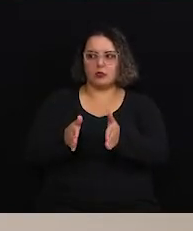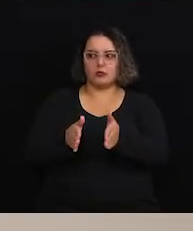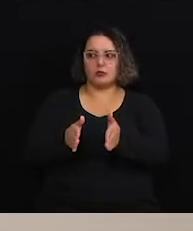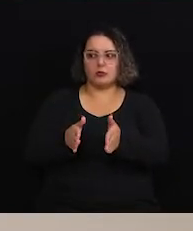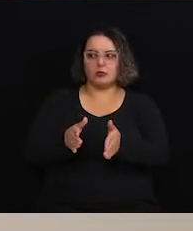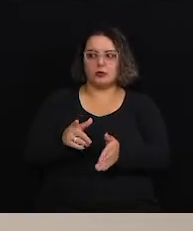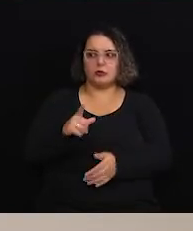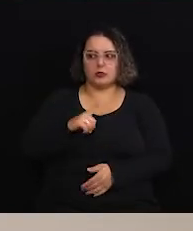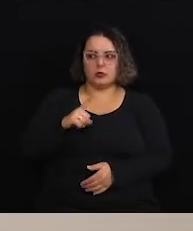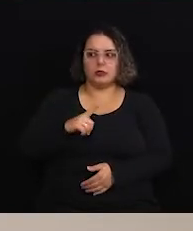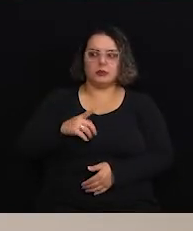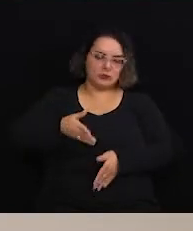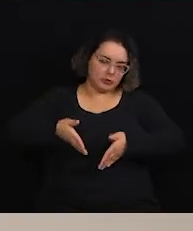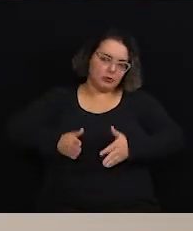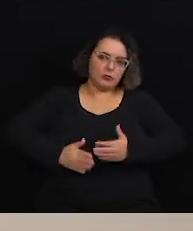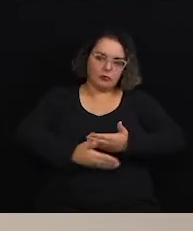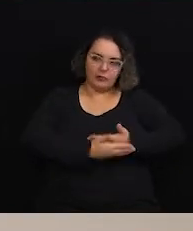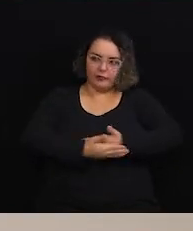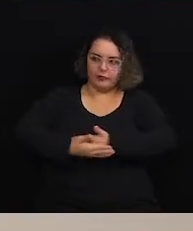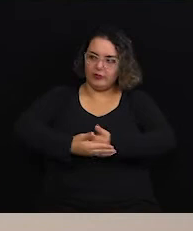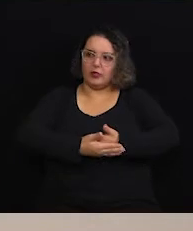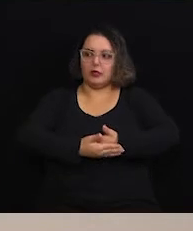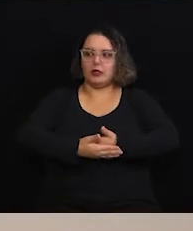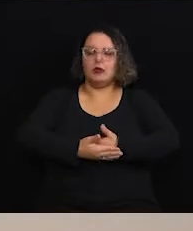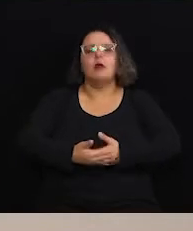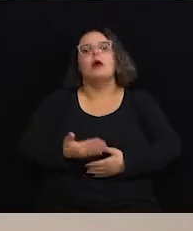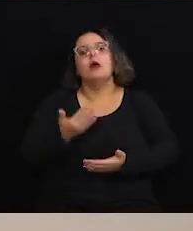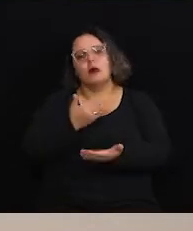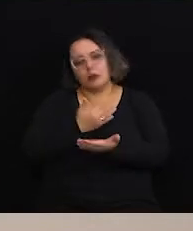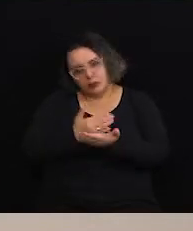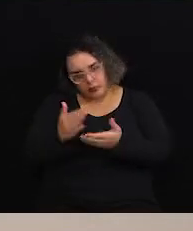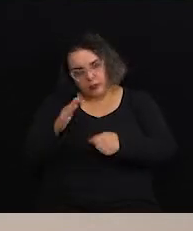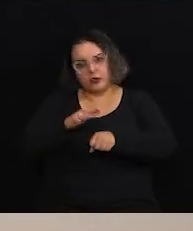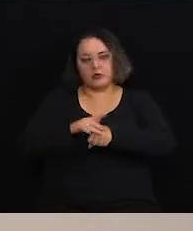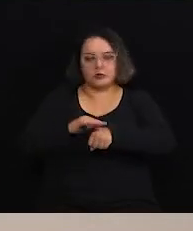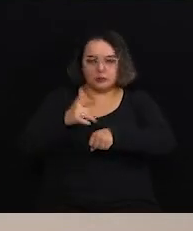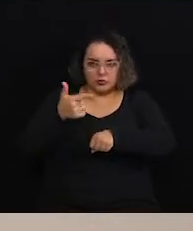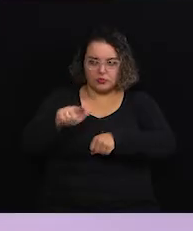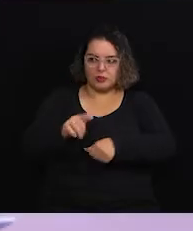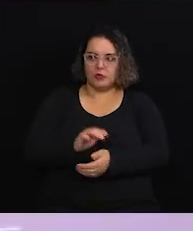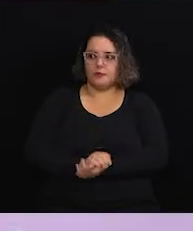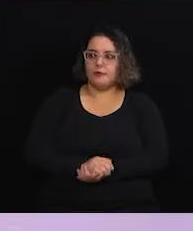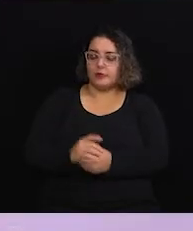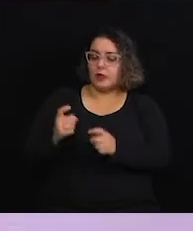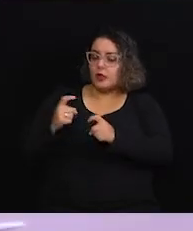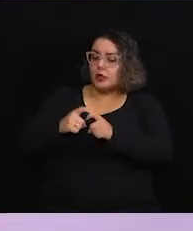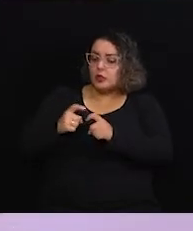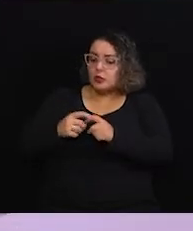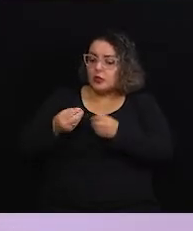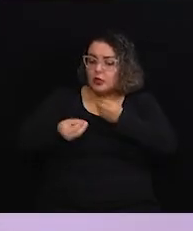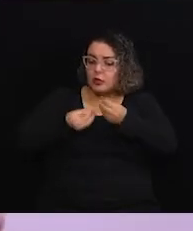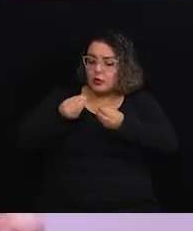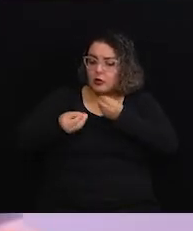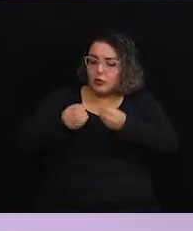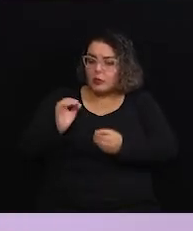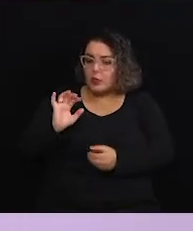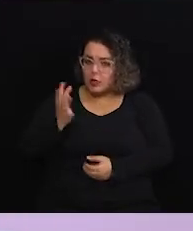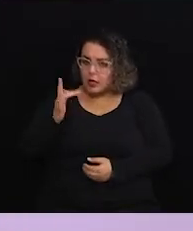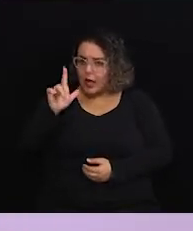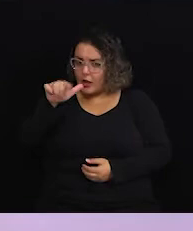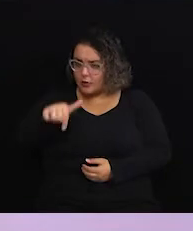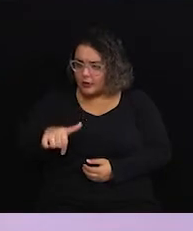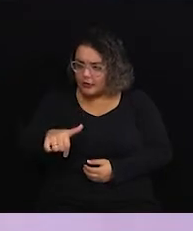ter tido seus filhos, e por essa época elas começam com sintomas da endometriose. E doutora, como que